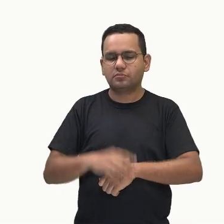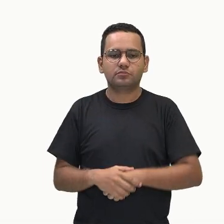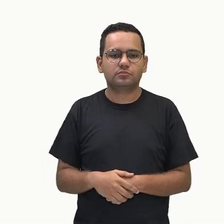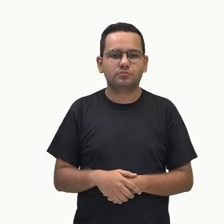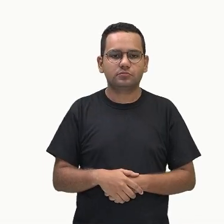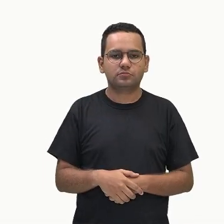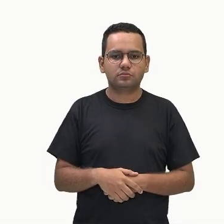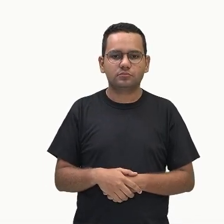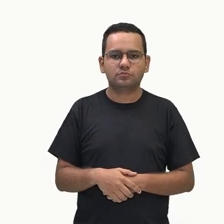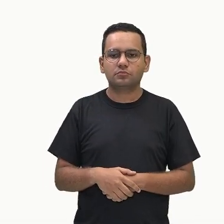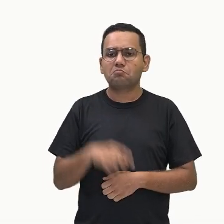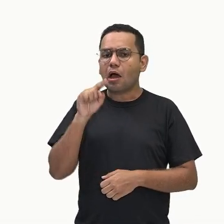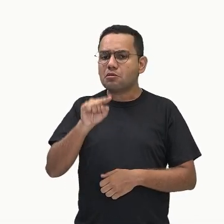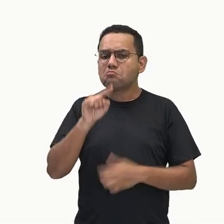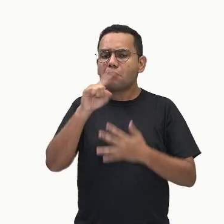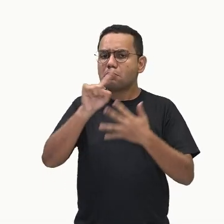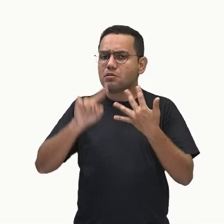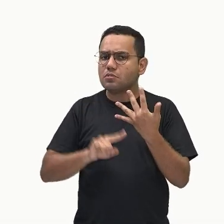tendem